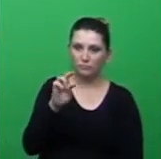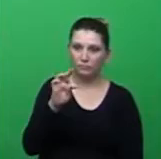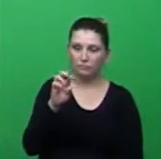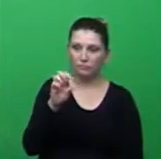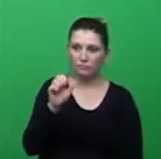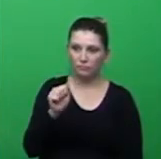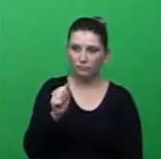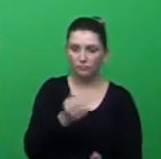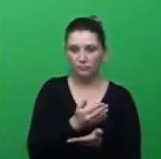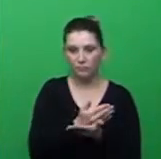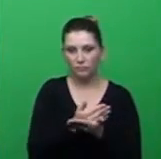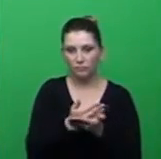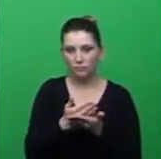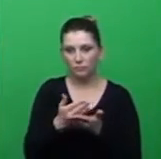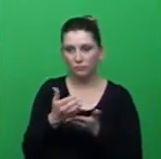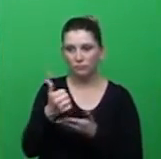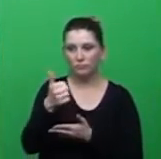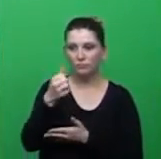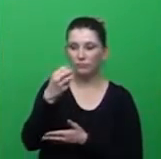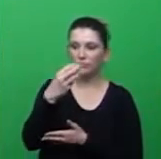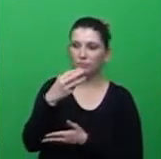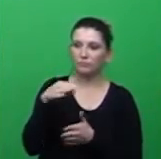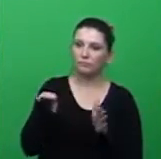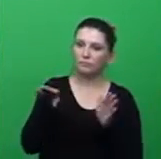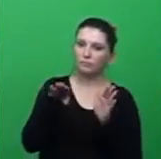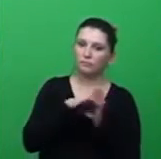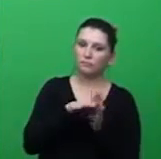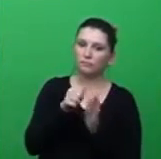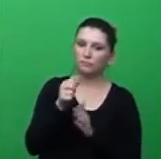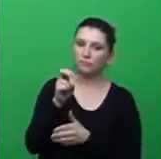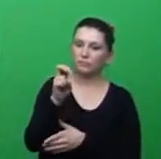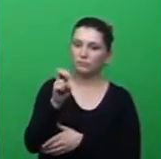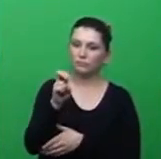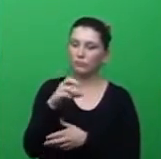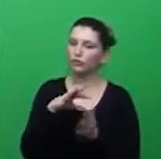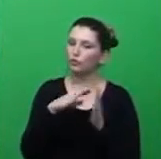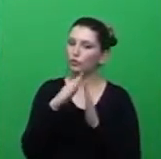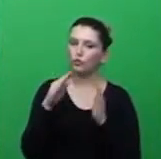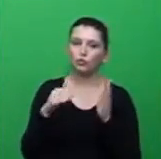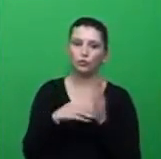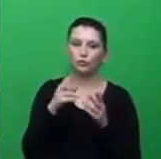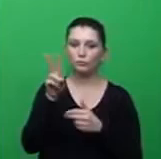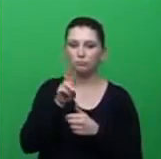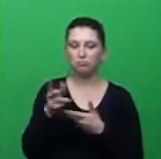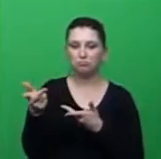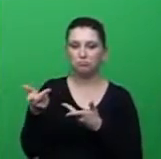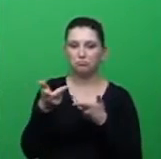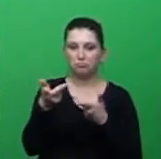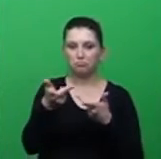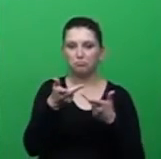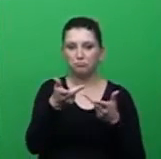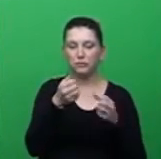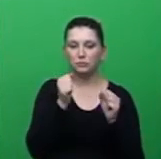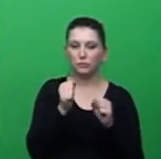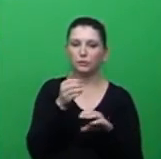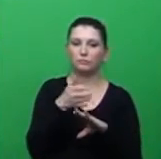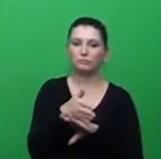13h30 às 17h. Então, todos os vereadores estão convidados para essa audiência pública.